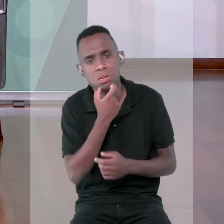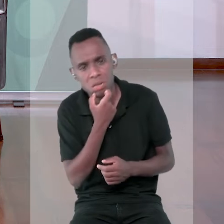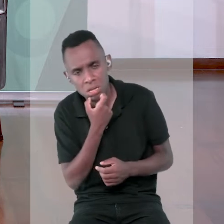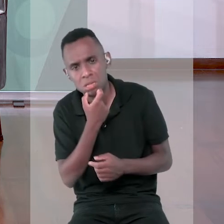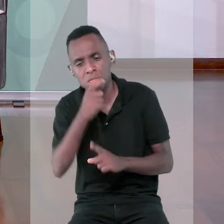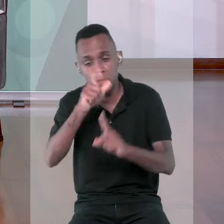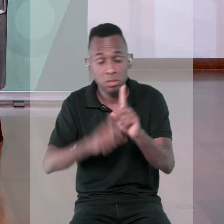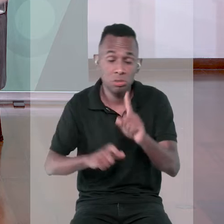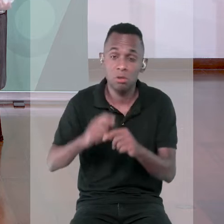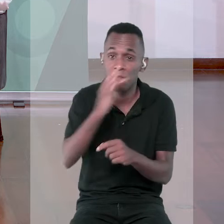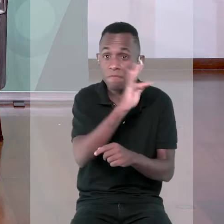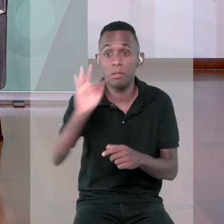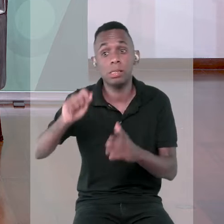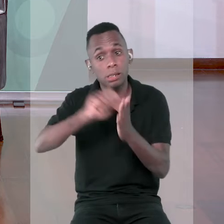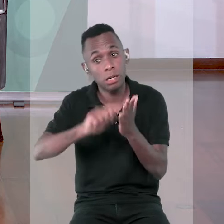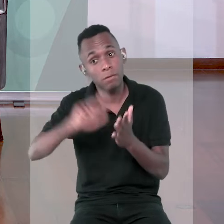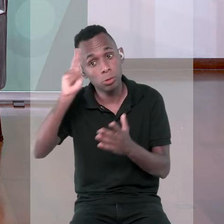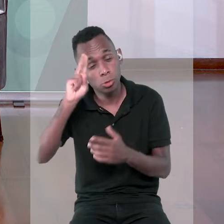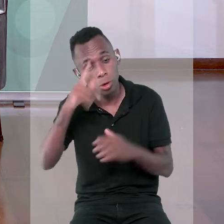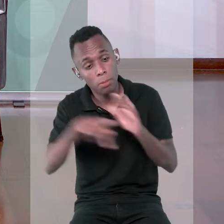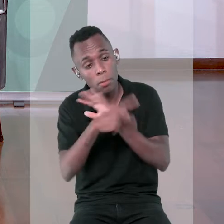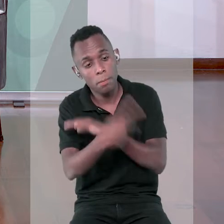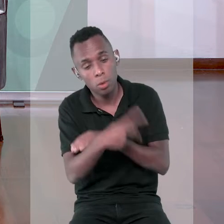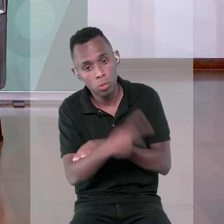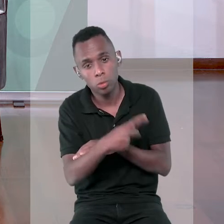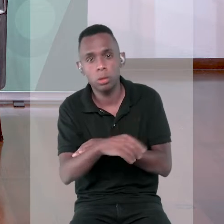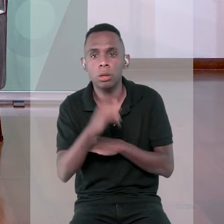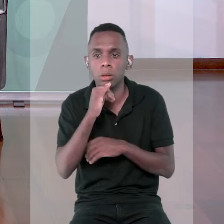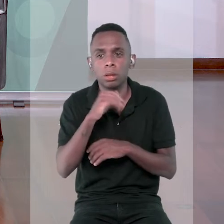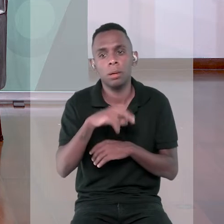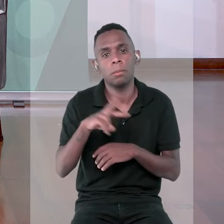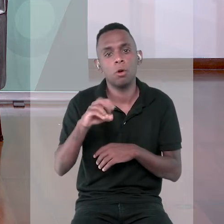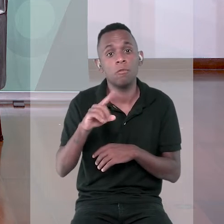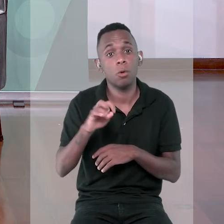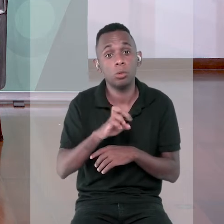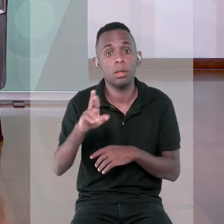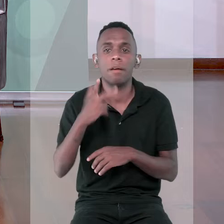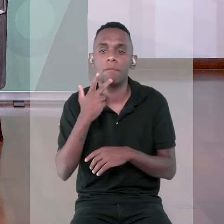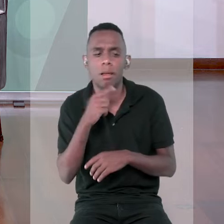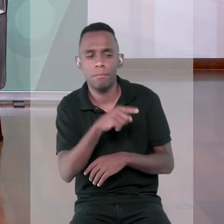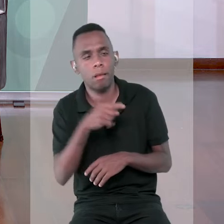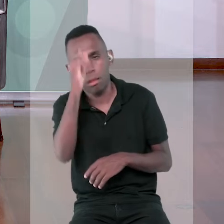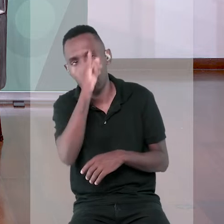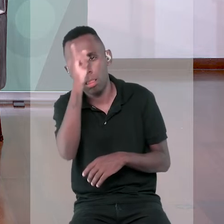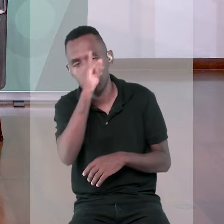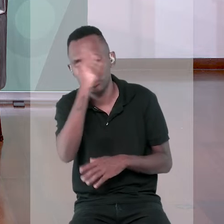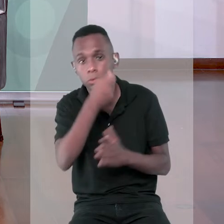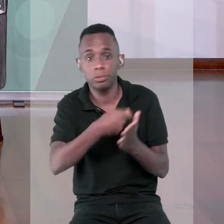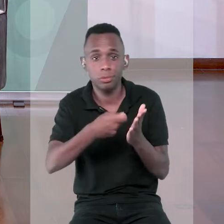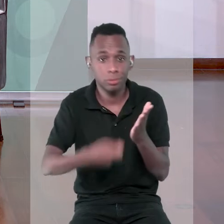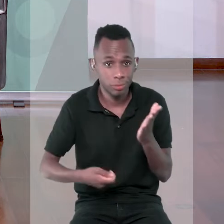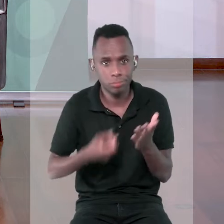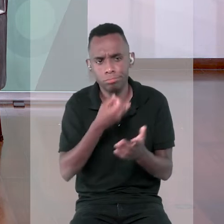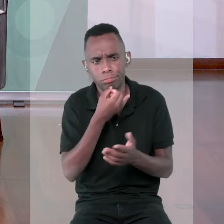sobre ela, e visões muito disparatadas, né? Desde o Voltaire, que fala que ela era uma infeliz idiota. Isso é terrível.